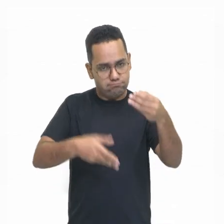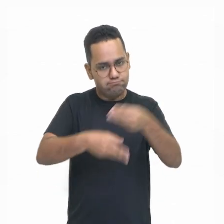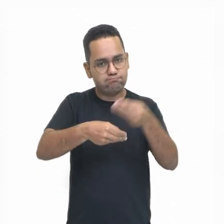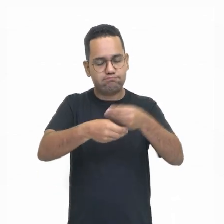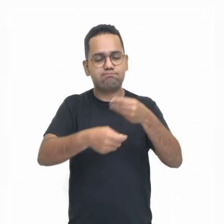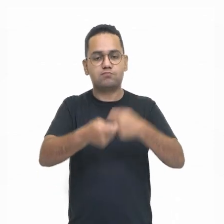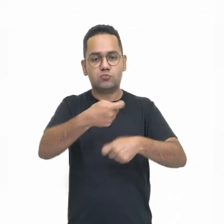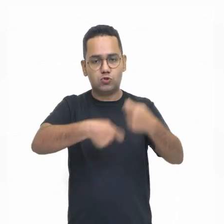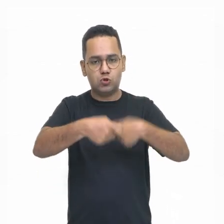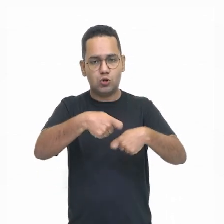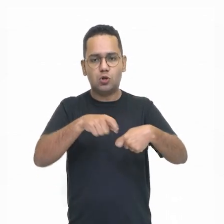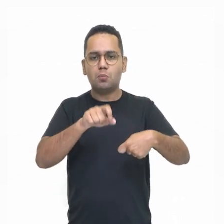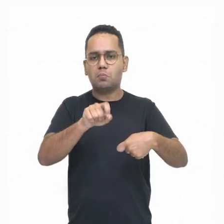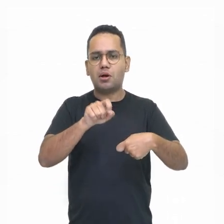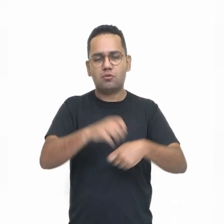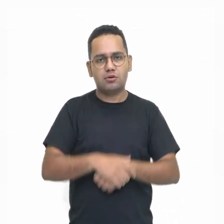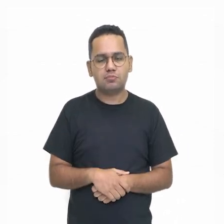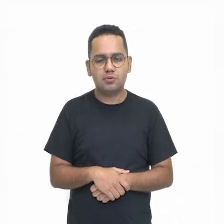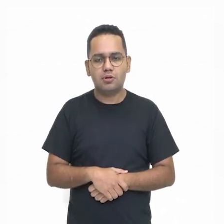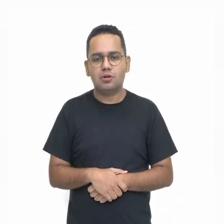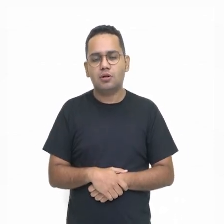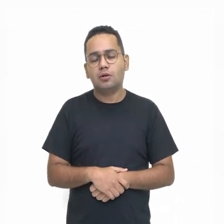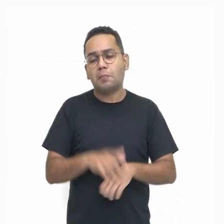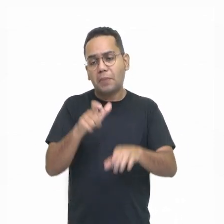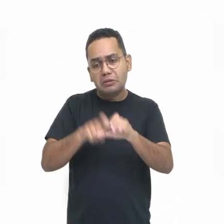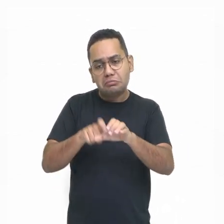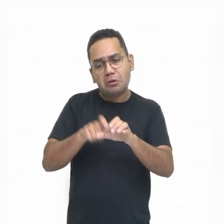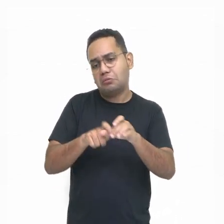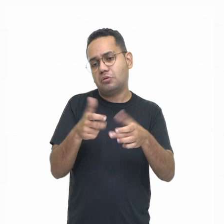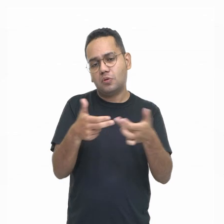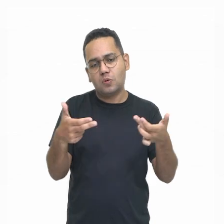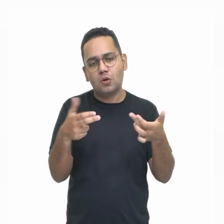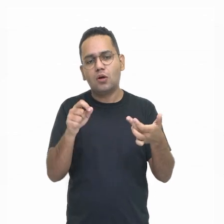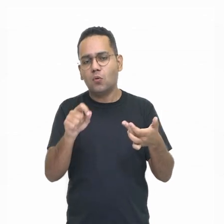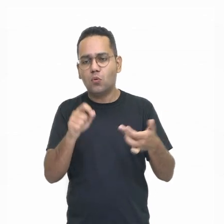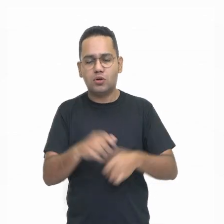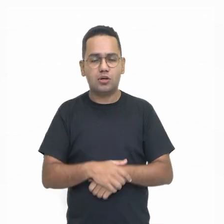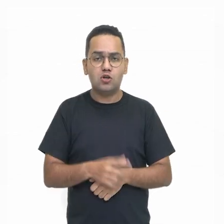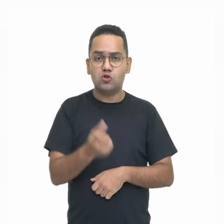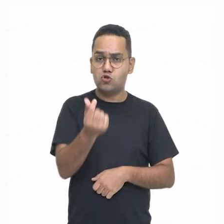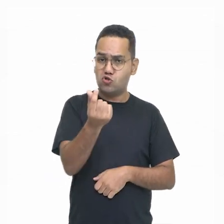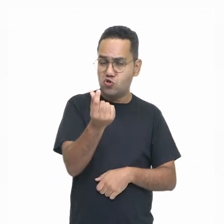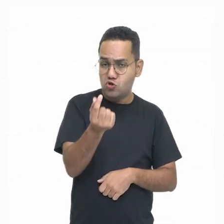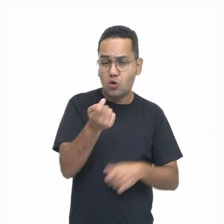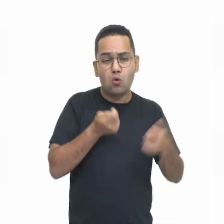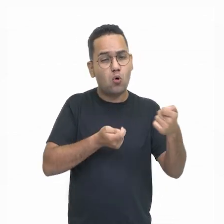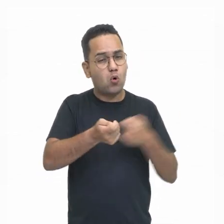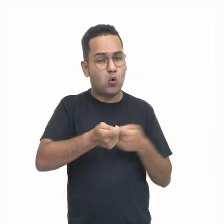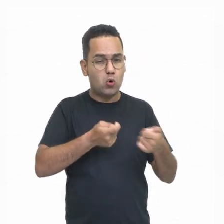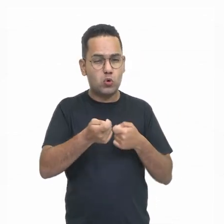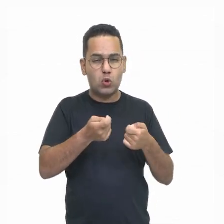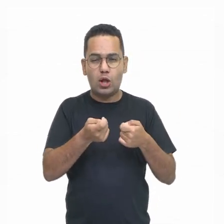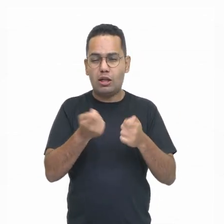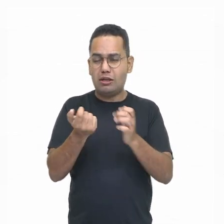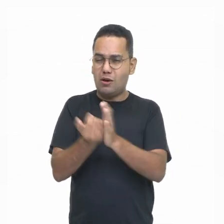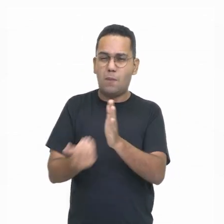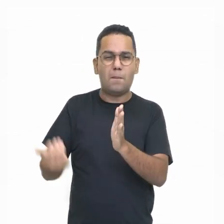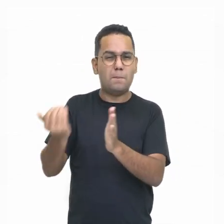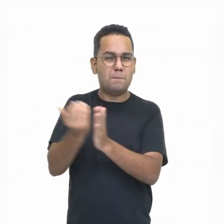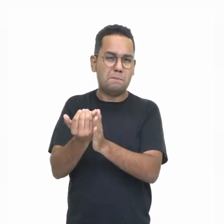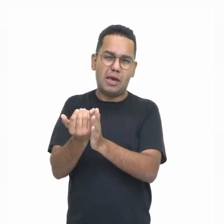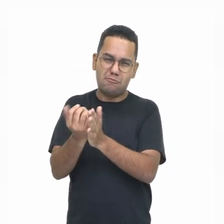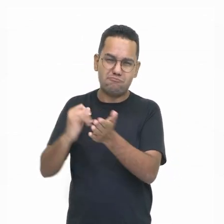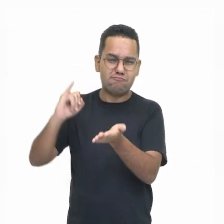para reduzir o déficit público, com corte de gastos e aumento de impostos. É uma coisa que ninguém gosta, né? Aumento de